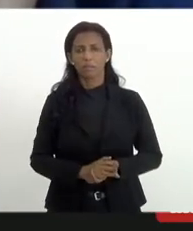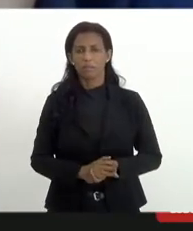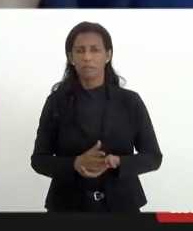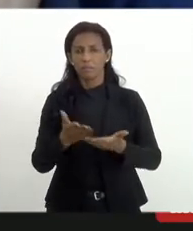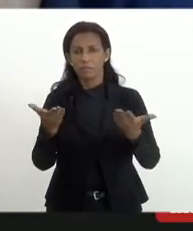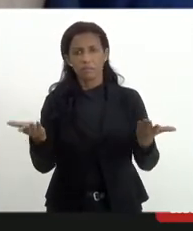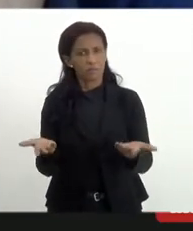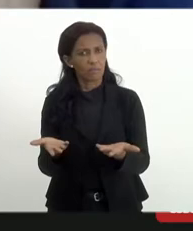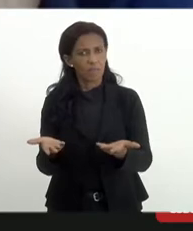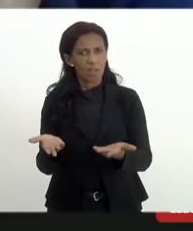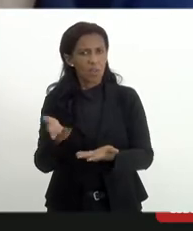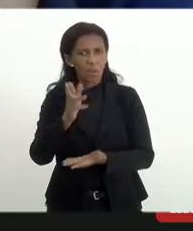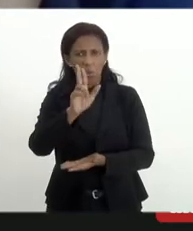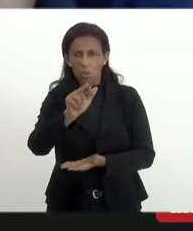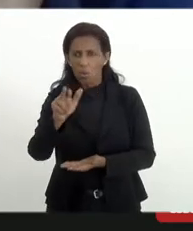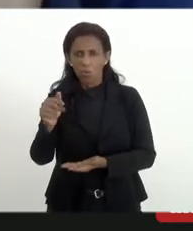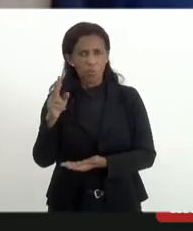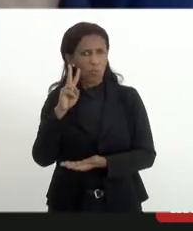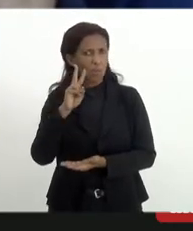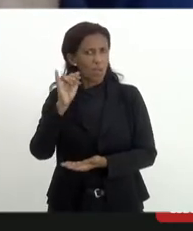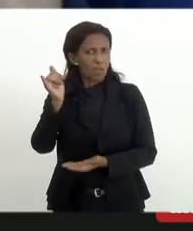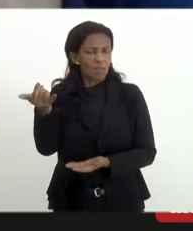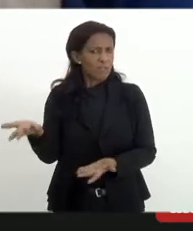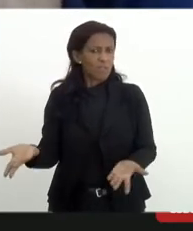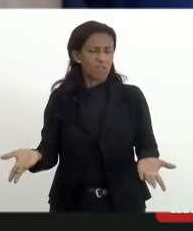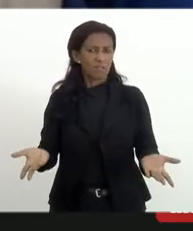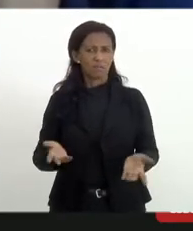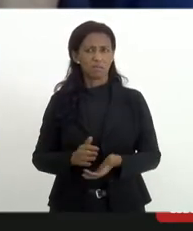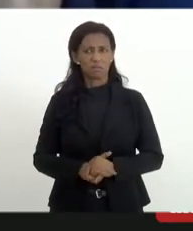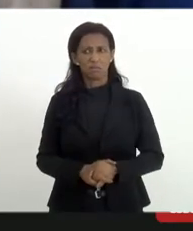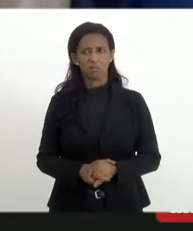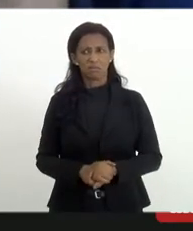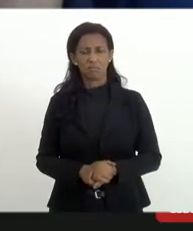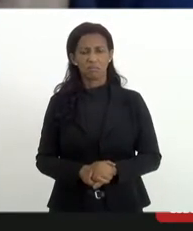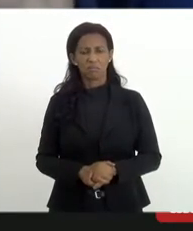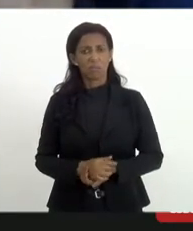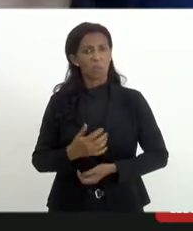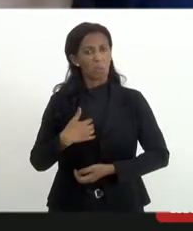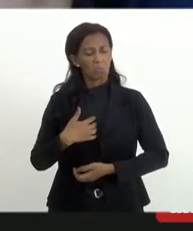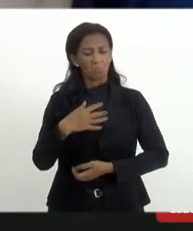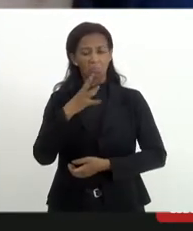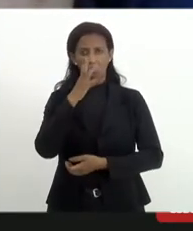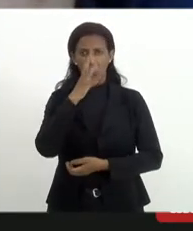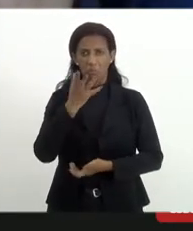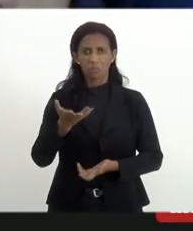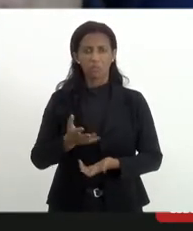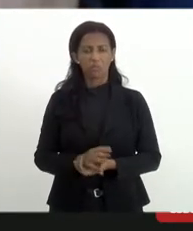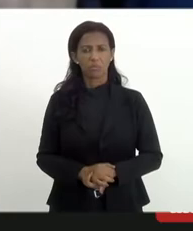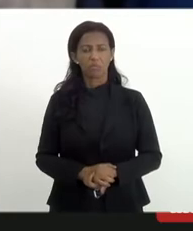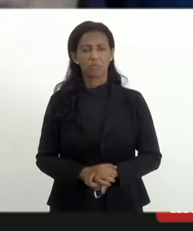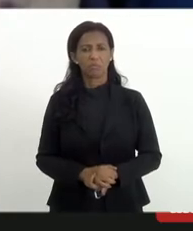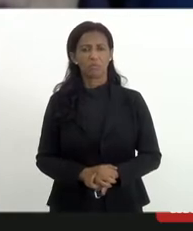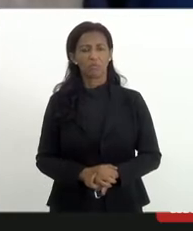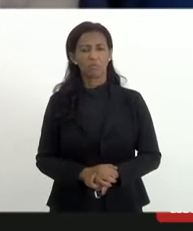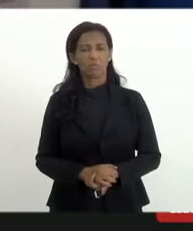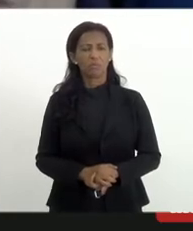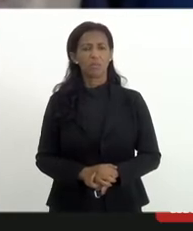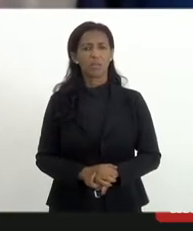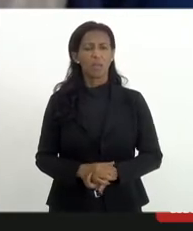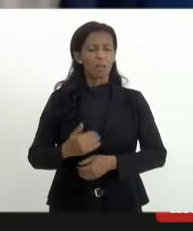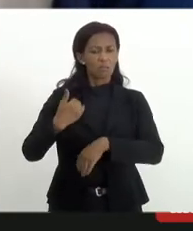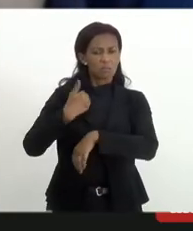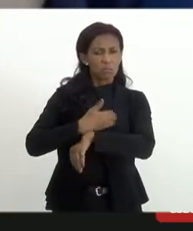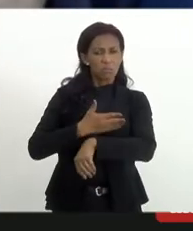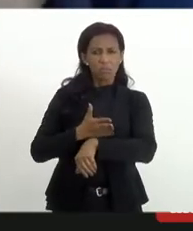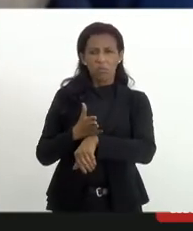Senhores, eu nunca vi isso em termos da República. Eu estou realmente surpreso com o que eu vejo. A todo